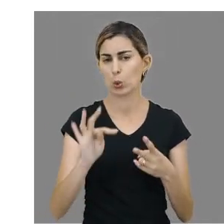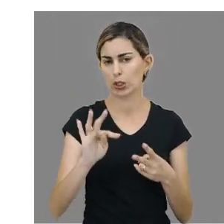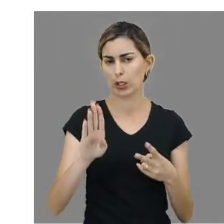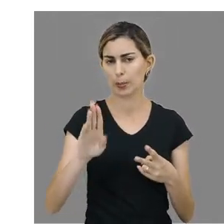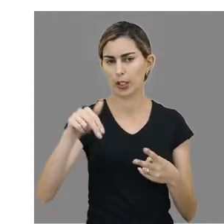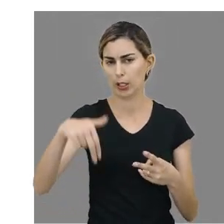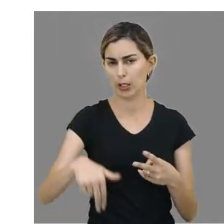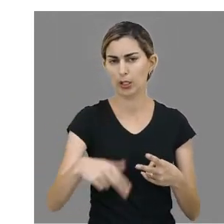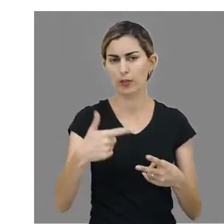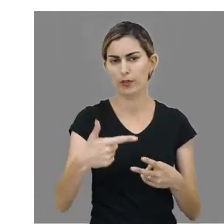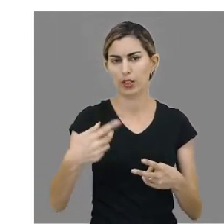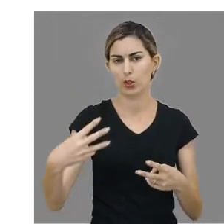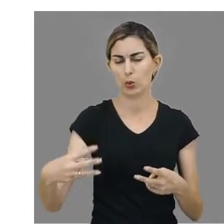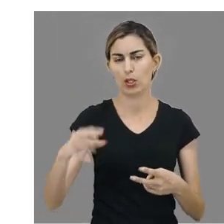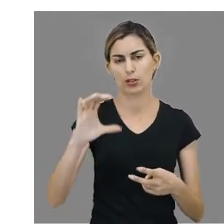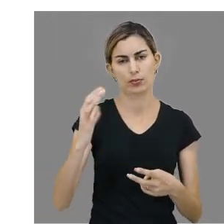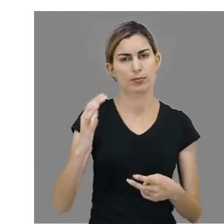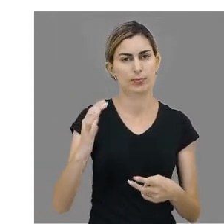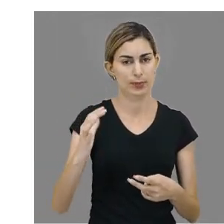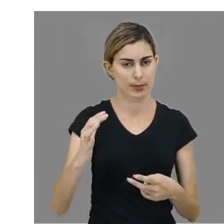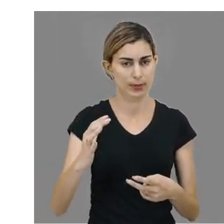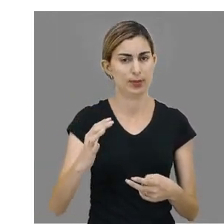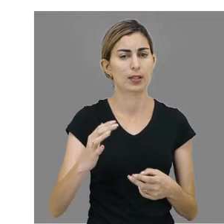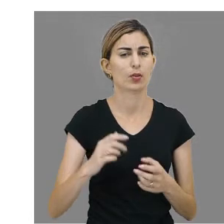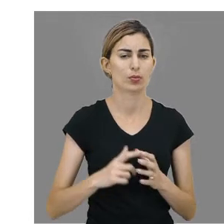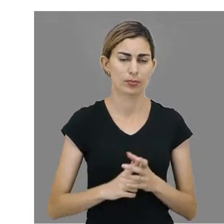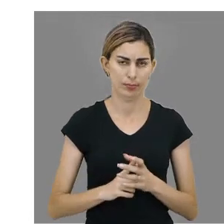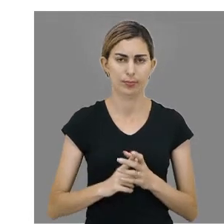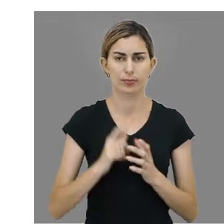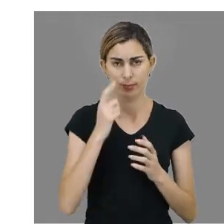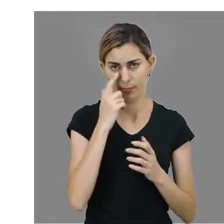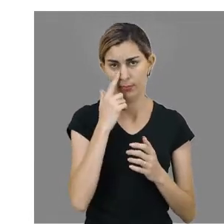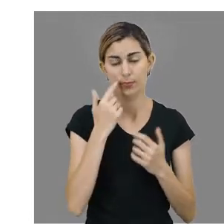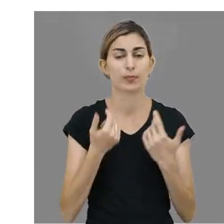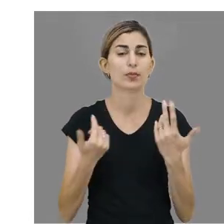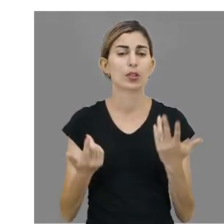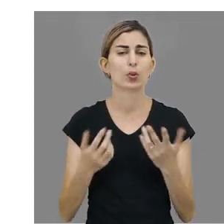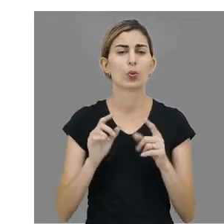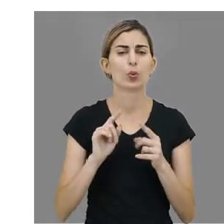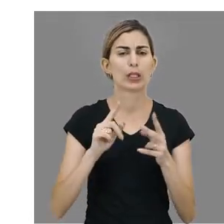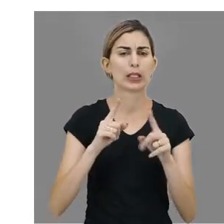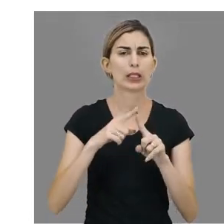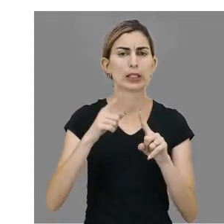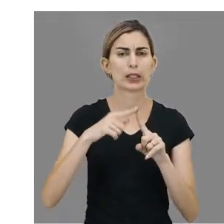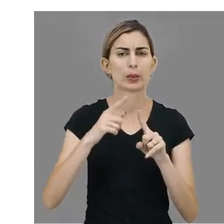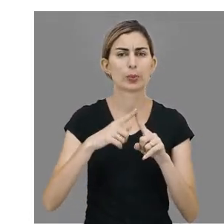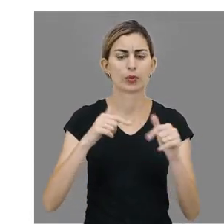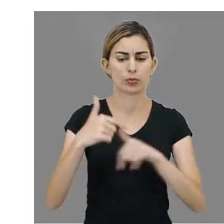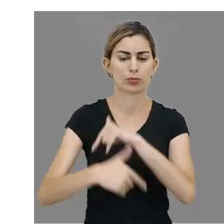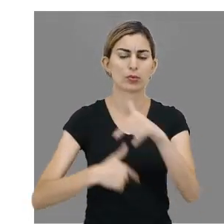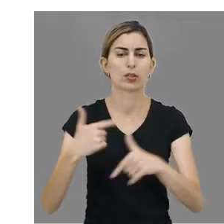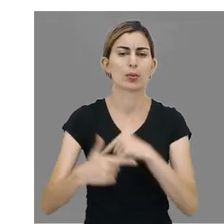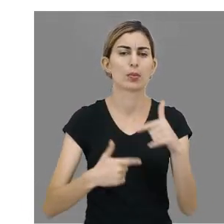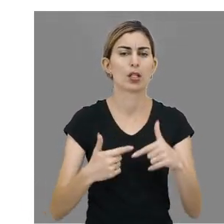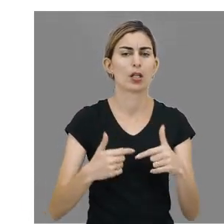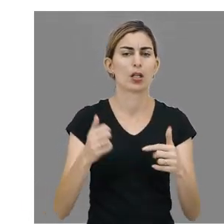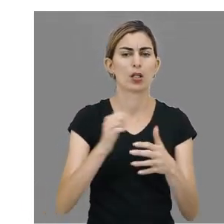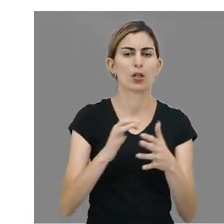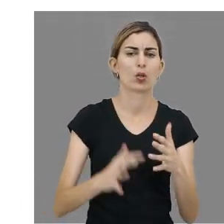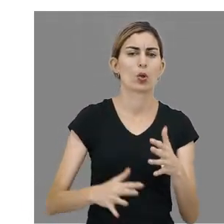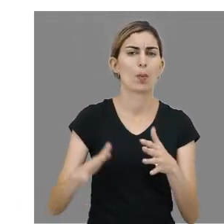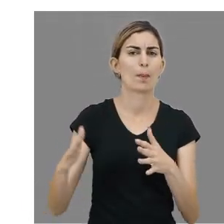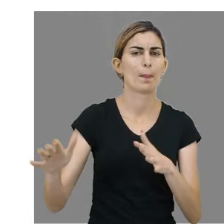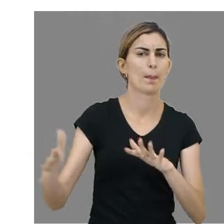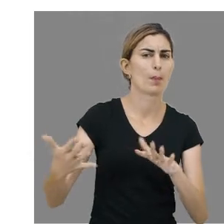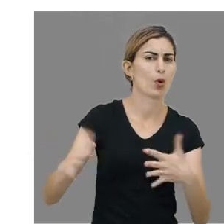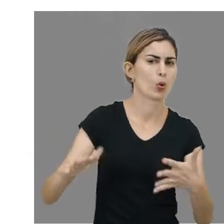O termômetro de bulbo seco mediu 24 graus Celsius. E o tipo de atividade foi considerada como uma